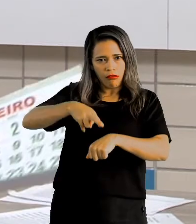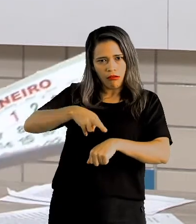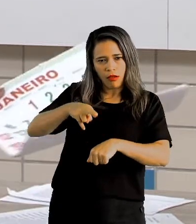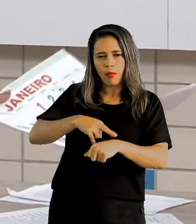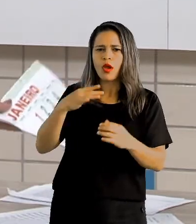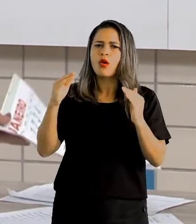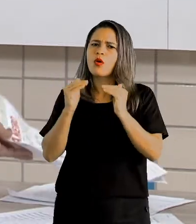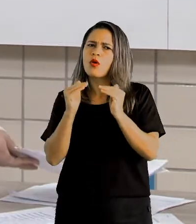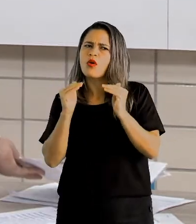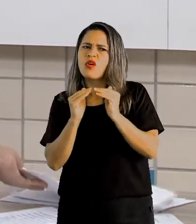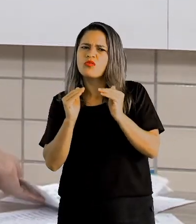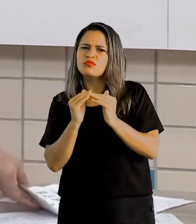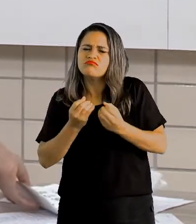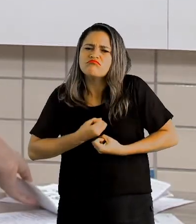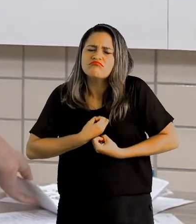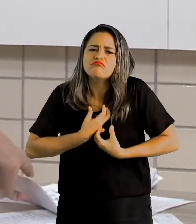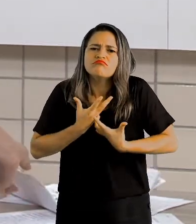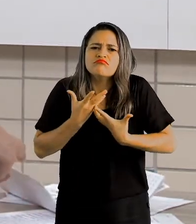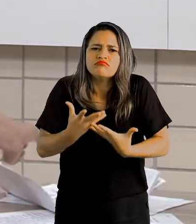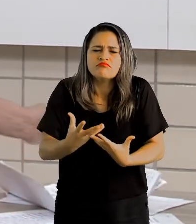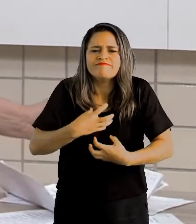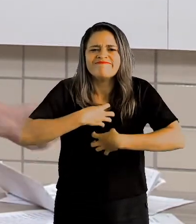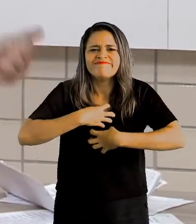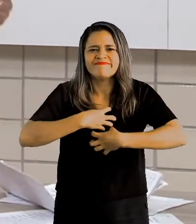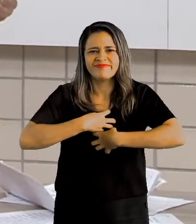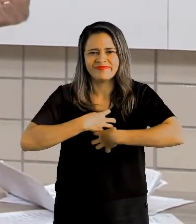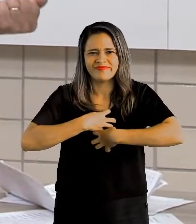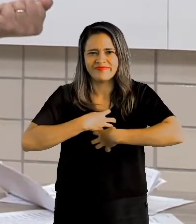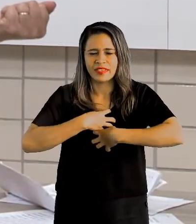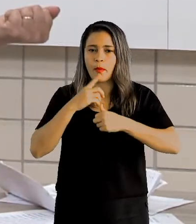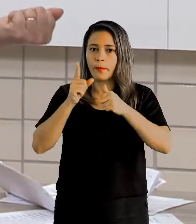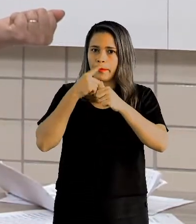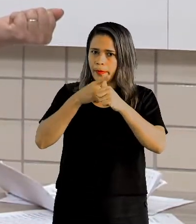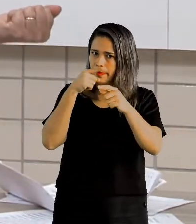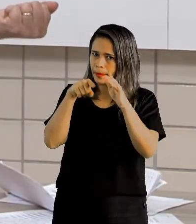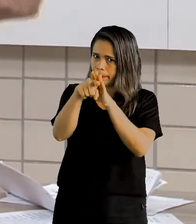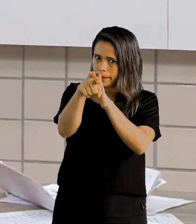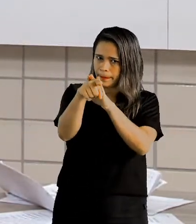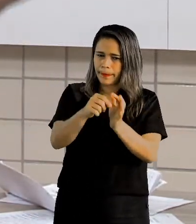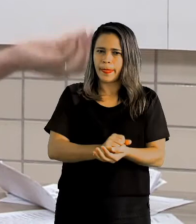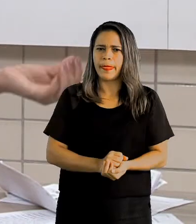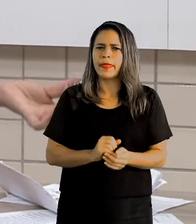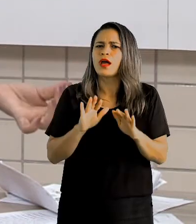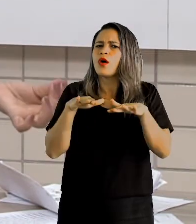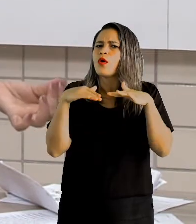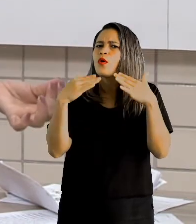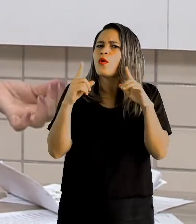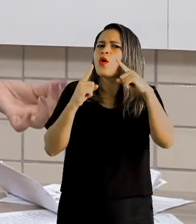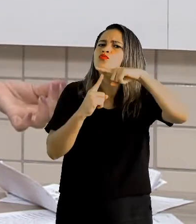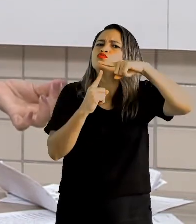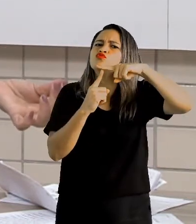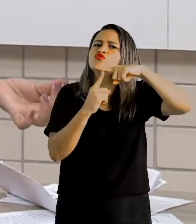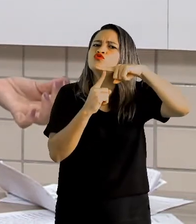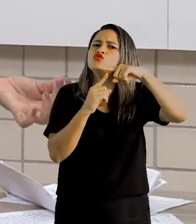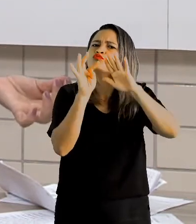combina, que expressa sentimento. Então, a primeira pergunta, que tipo de texto é